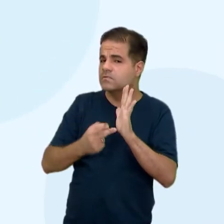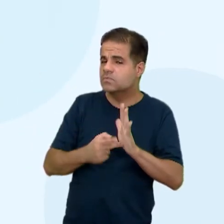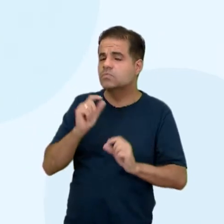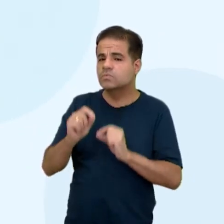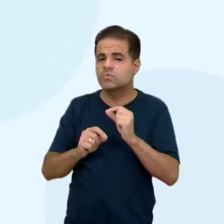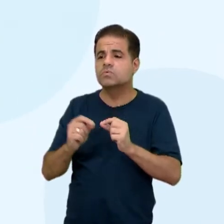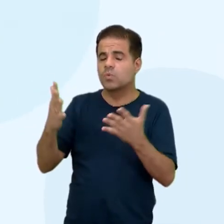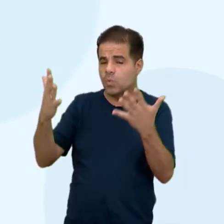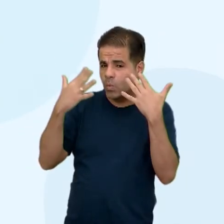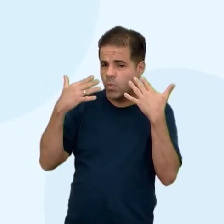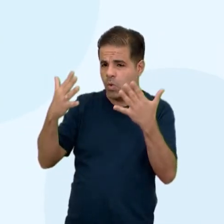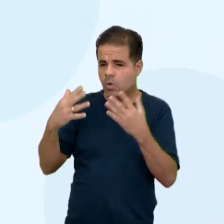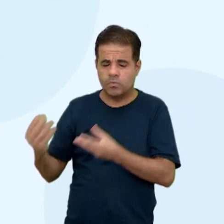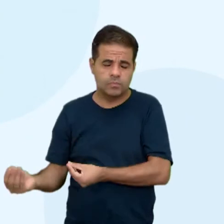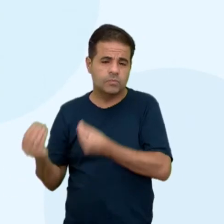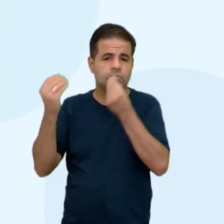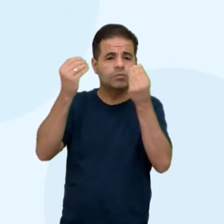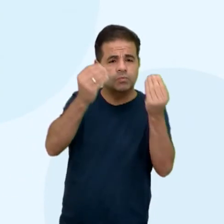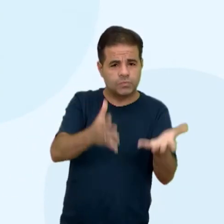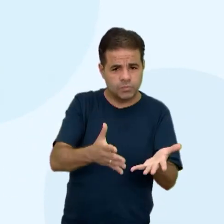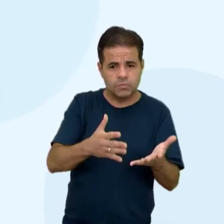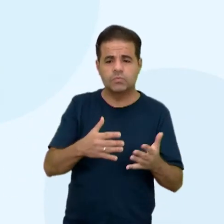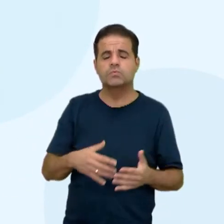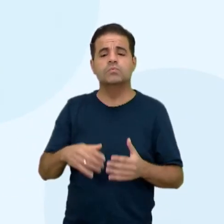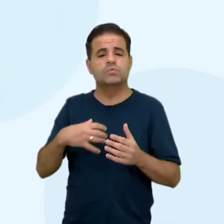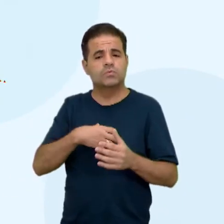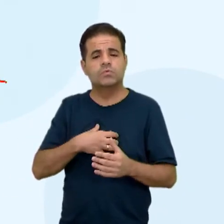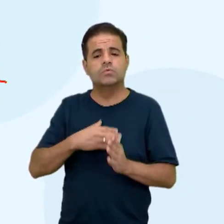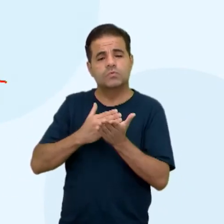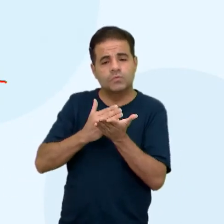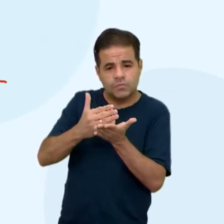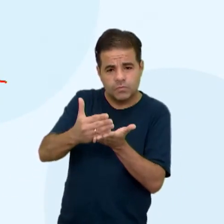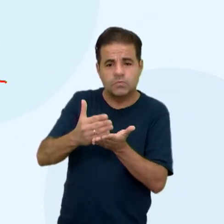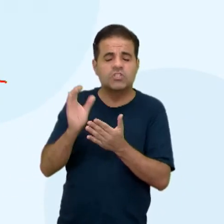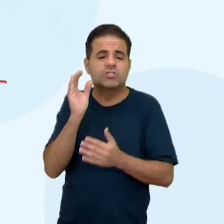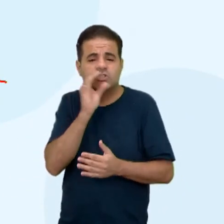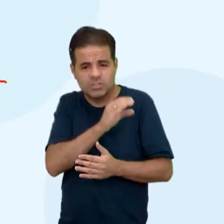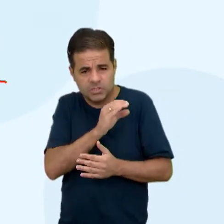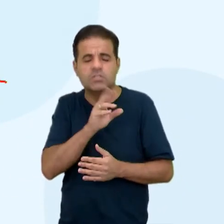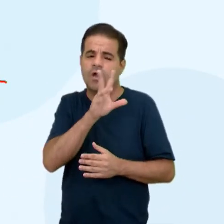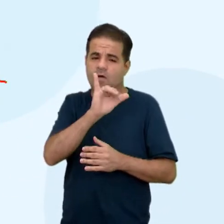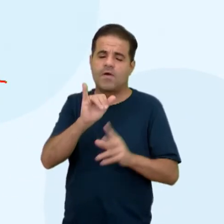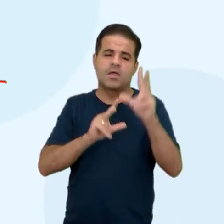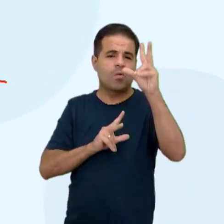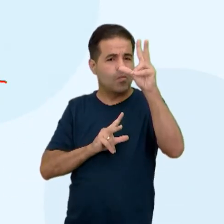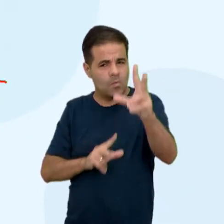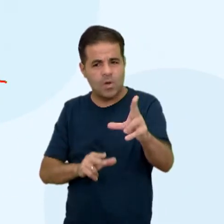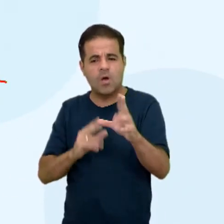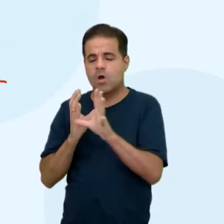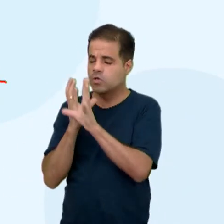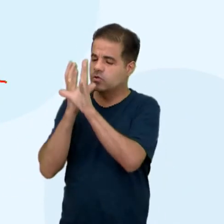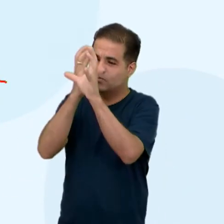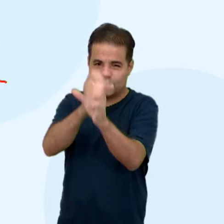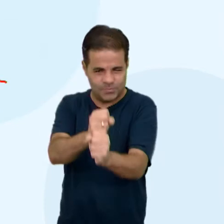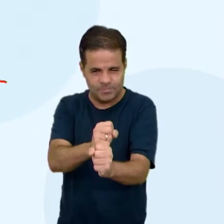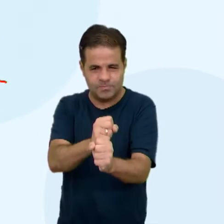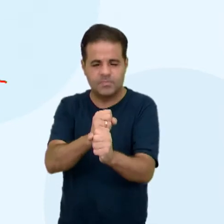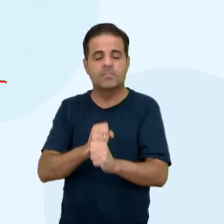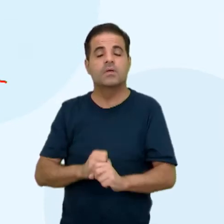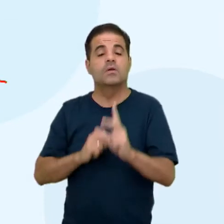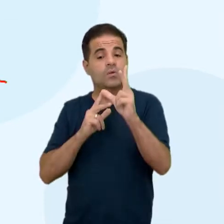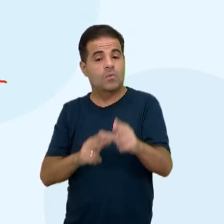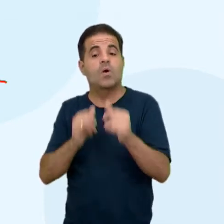calor fornecido pela rocha, né, pela fonte quente, vai ser igual à soma. Vai ser igual